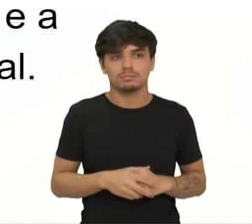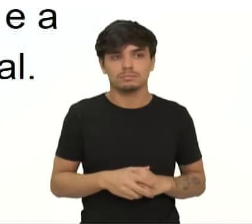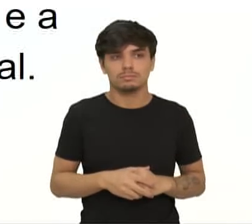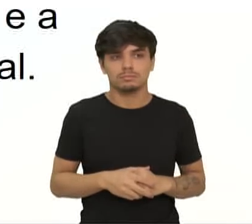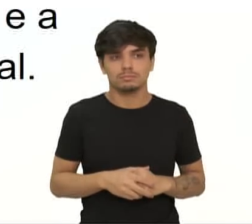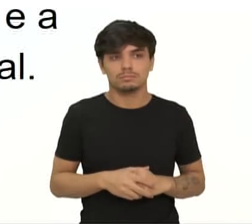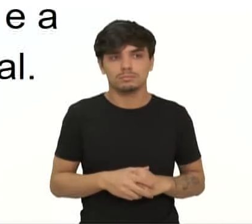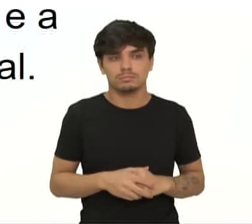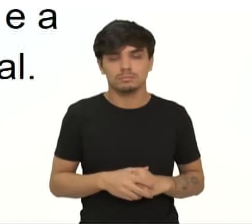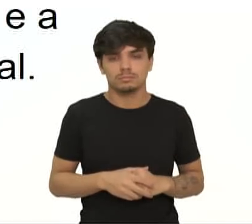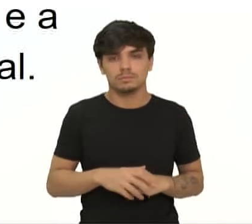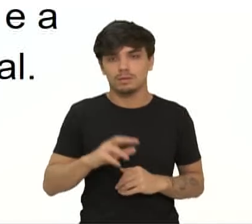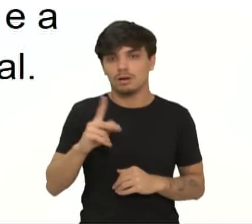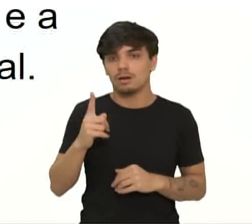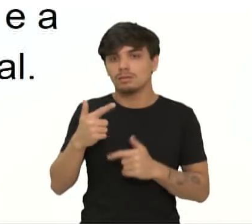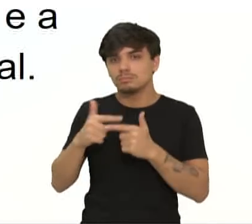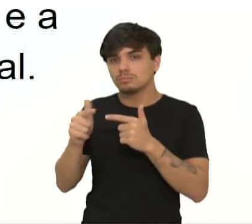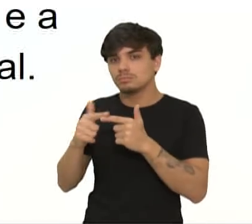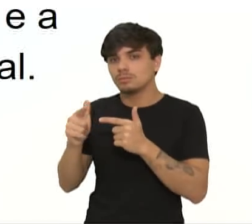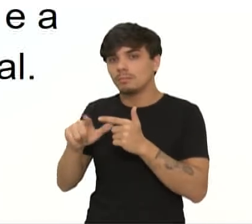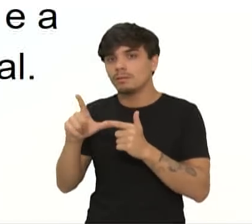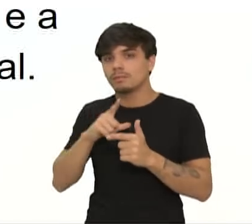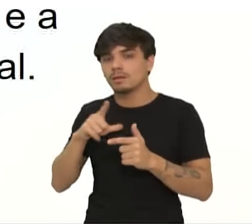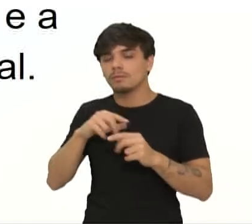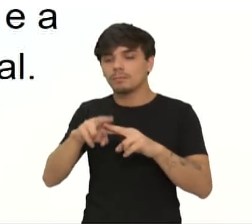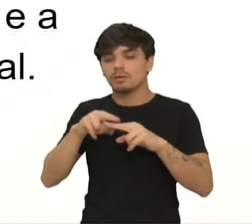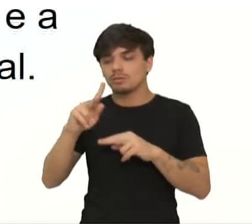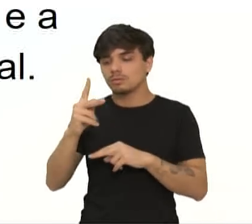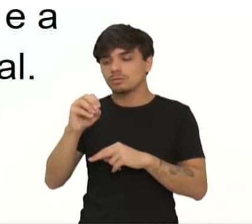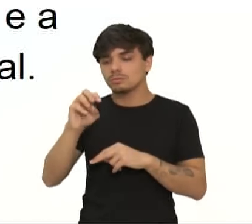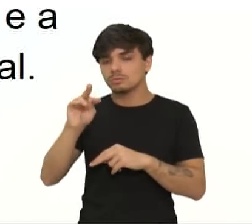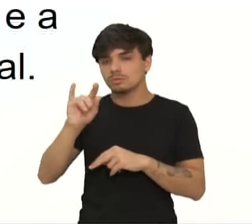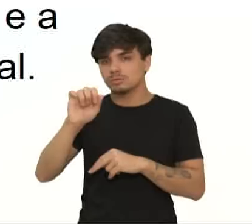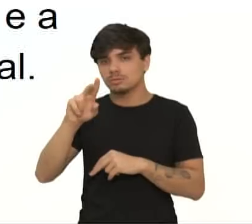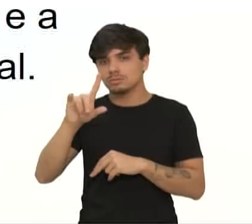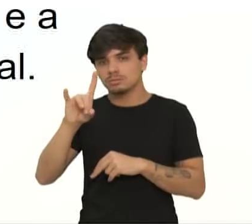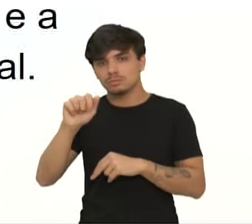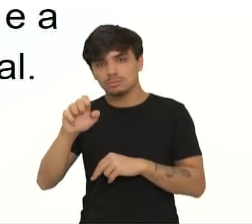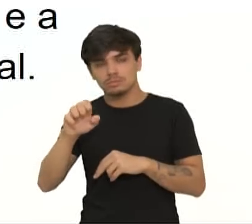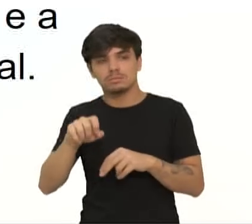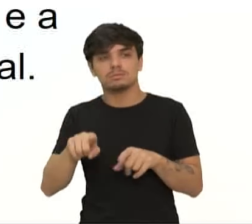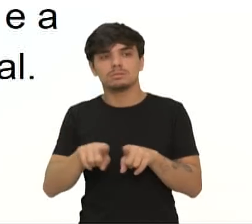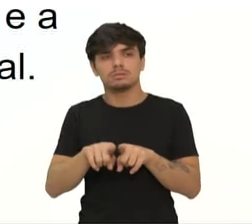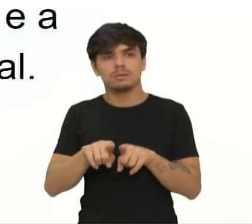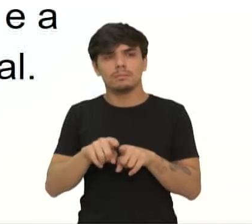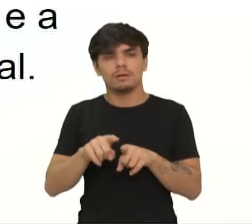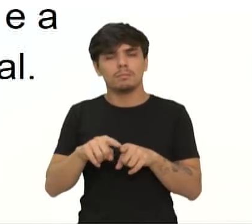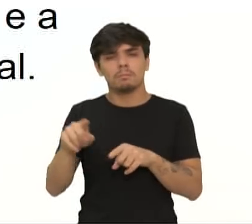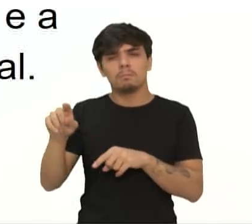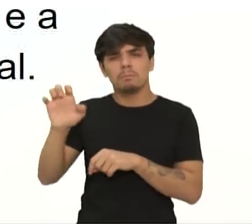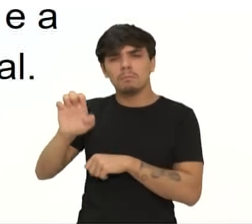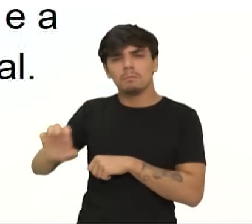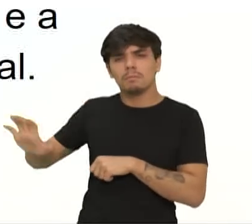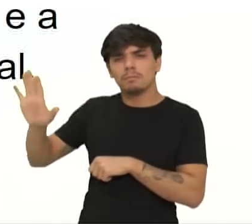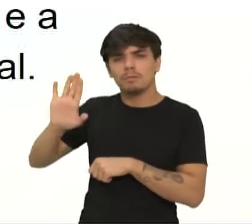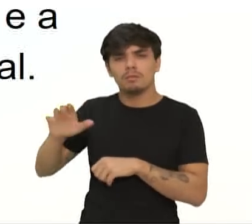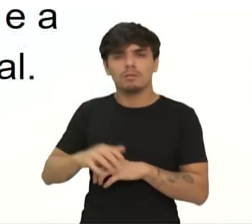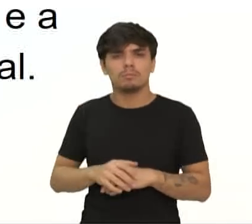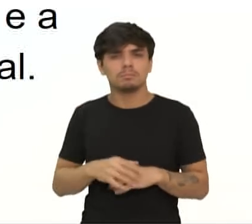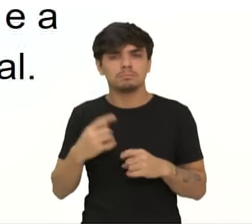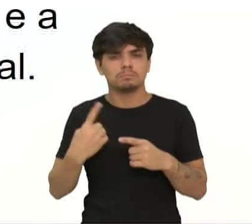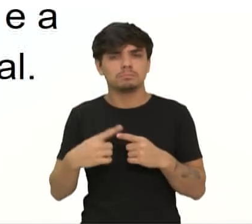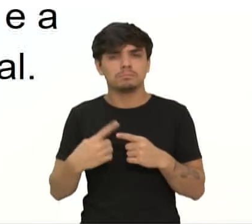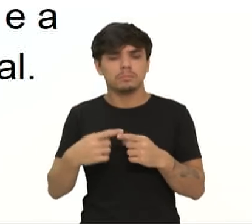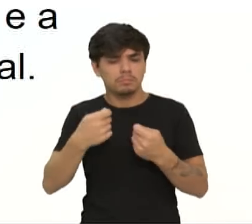hostilidades causaram sérios problemas econômicos e demográficos na Europa. Econômicos por quê, professora? Toda guerra